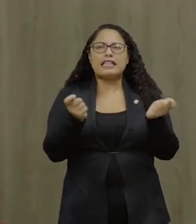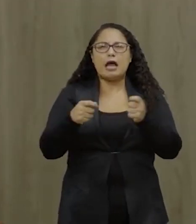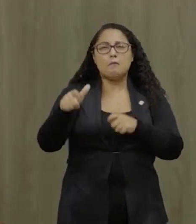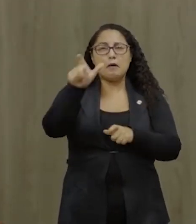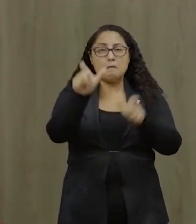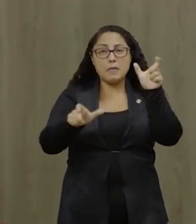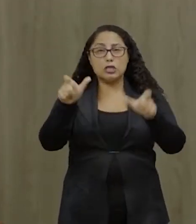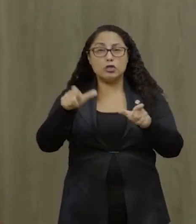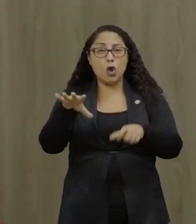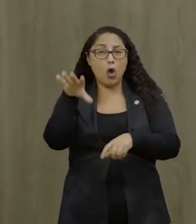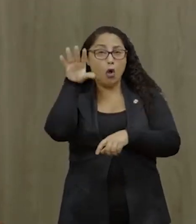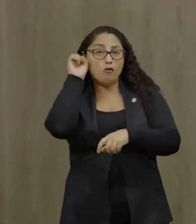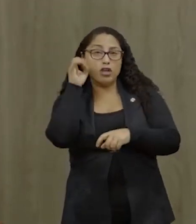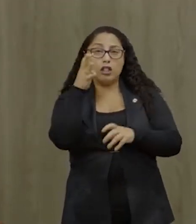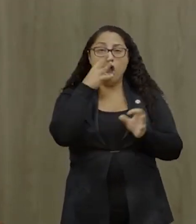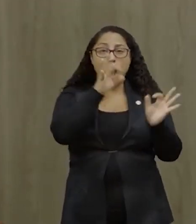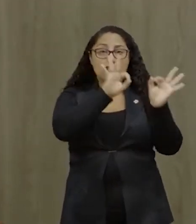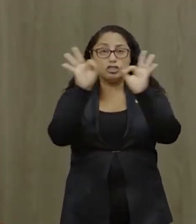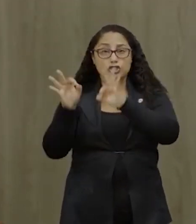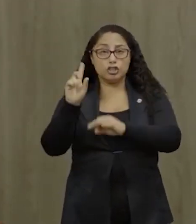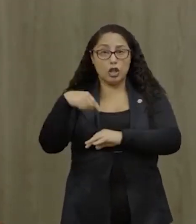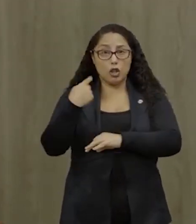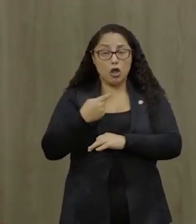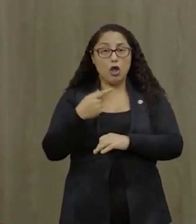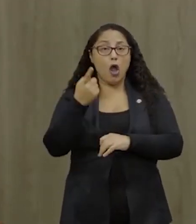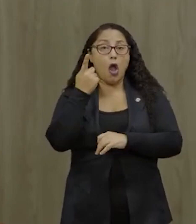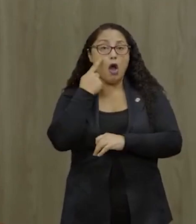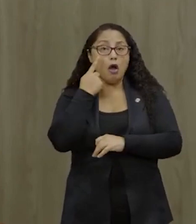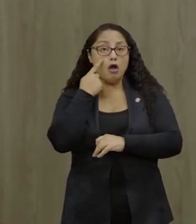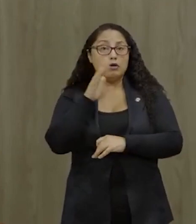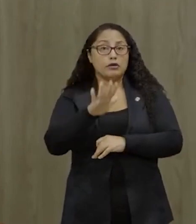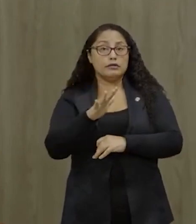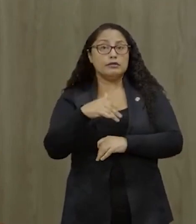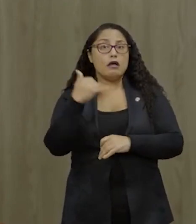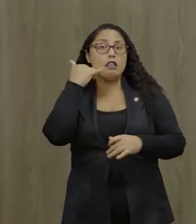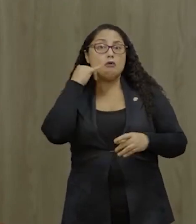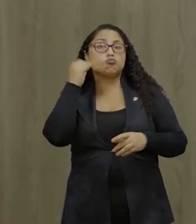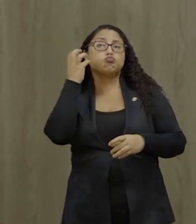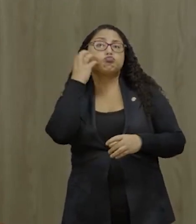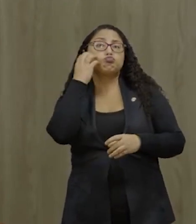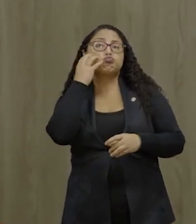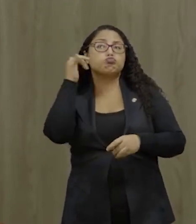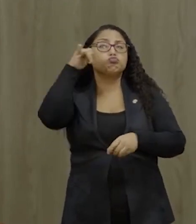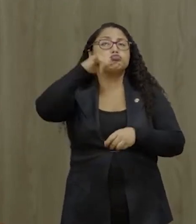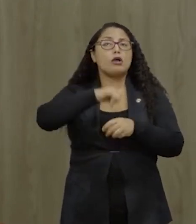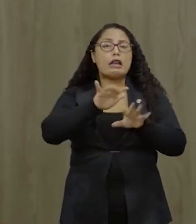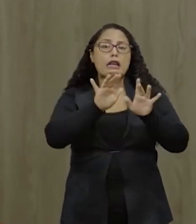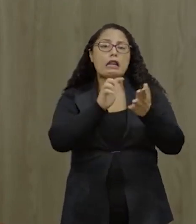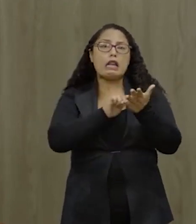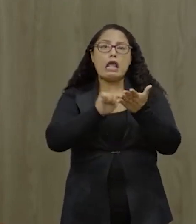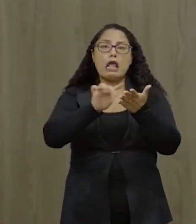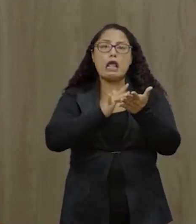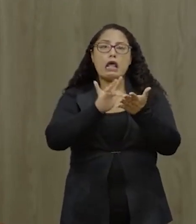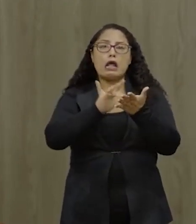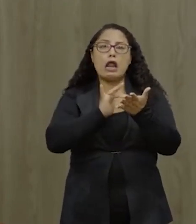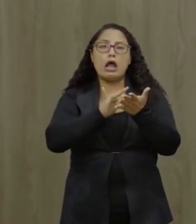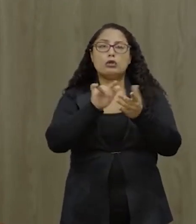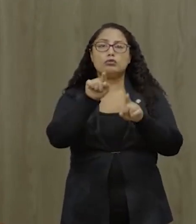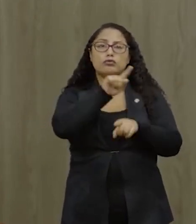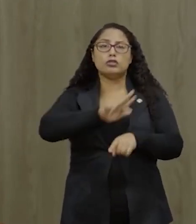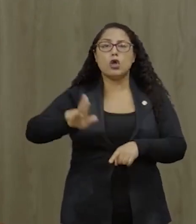palpável para quem está ouvindo ou assistindo a gente? Porque olha só, num telefone celular, no teclado que você